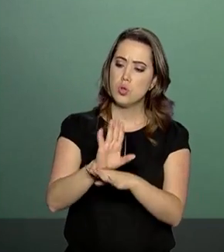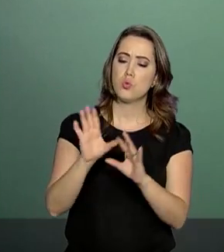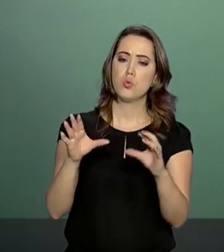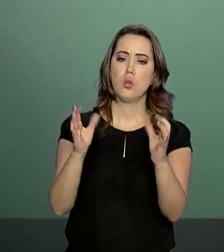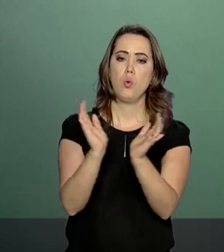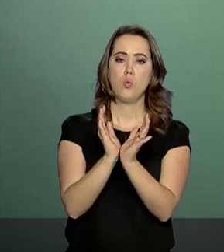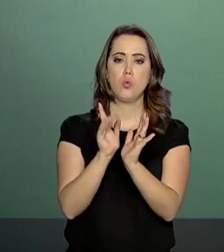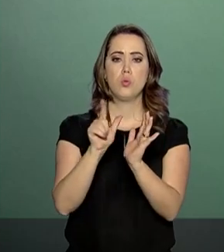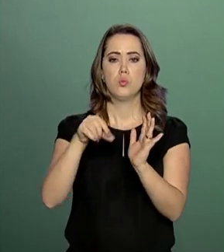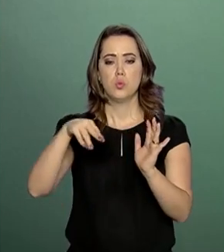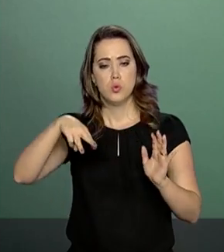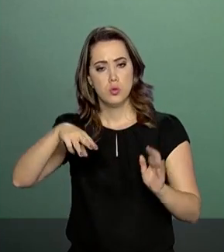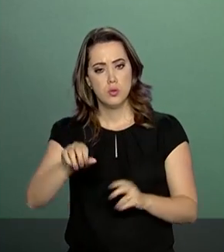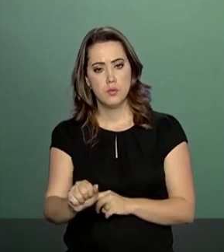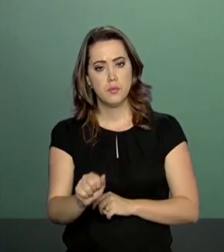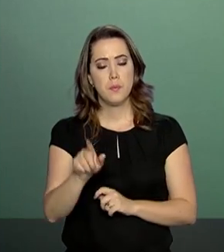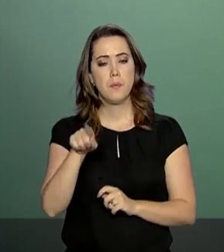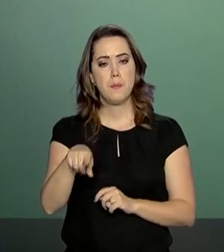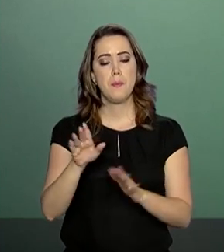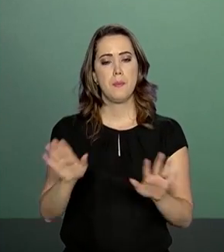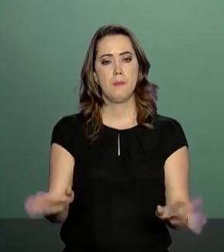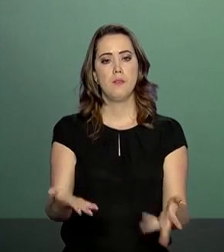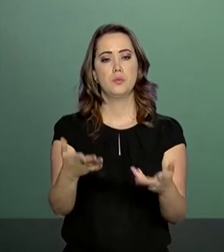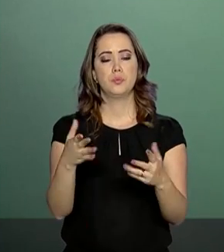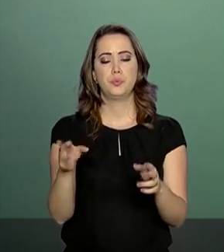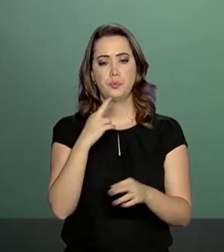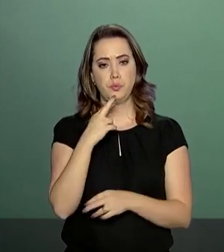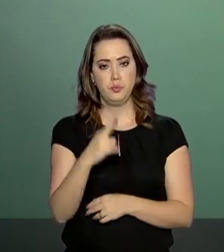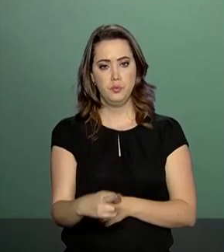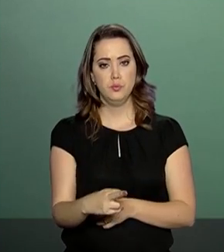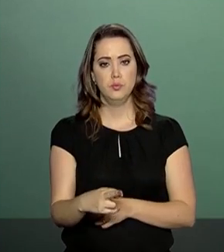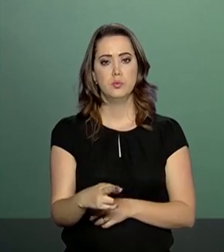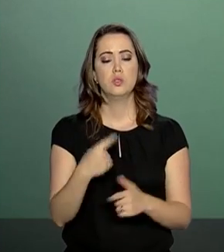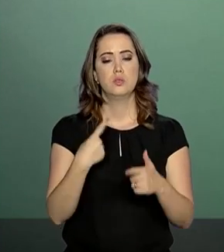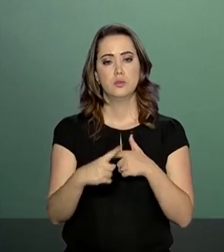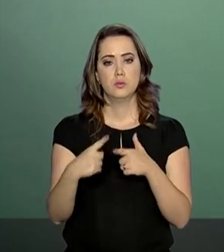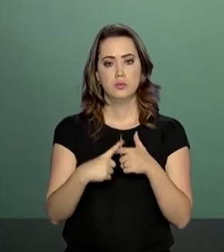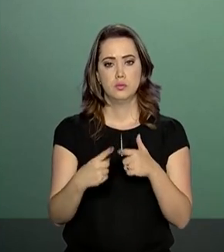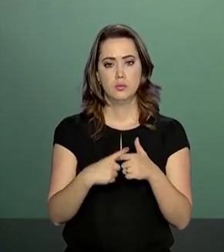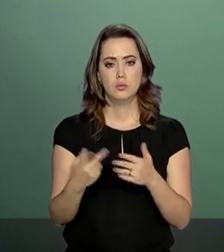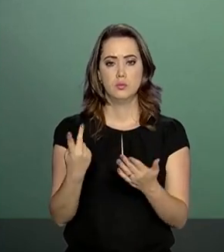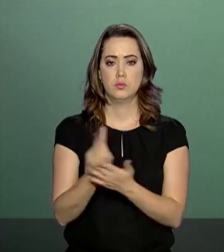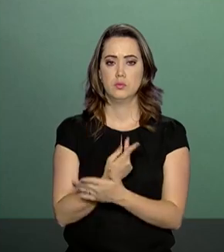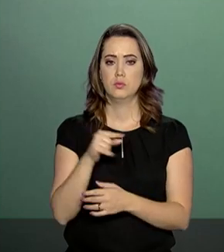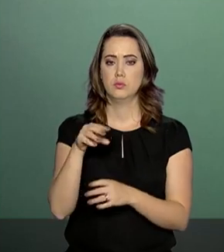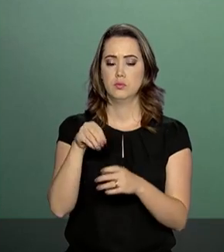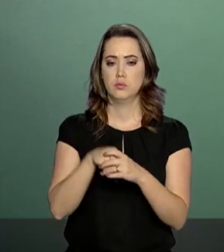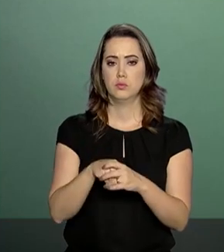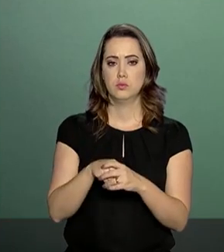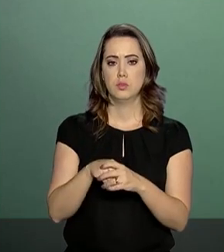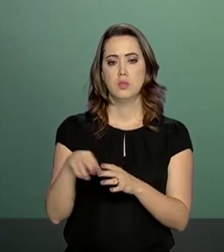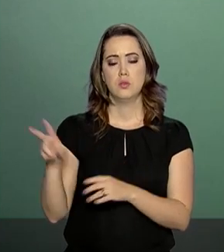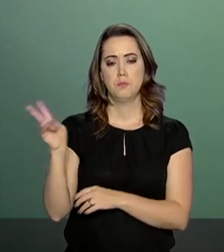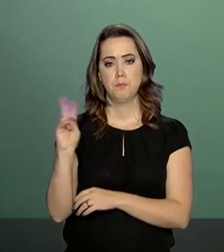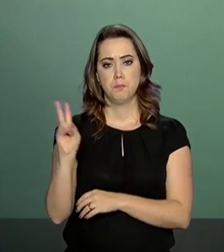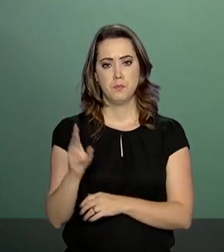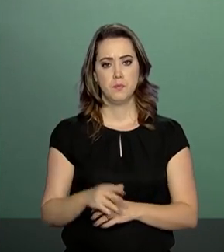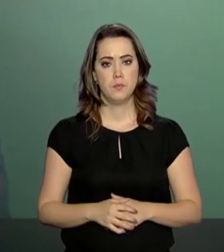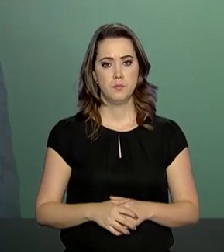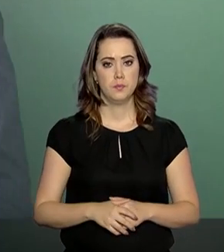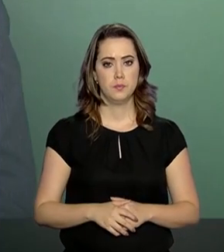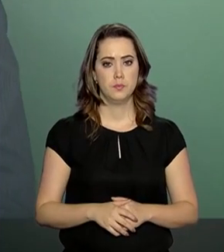de Lima nesse processo de tentativa de solução do problema que está ocorrendo dentro da República vizinha